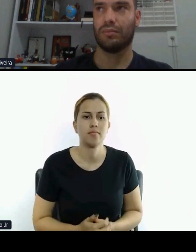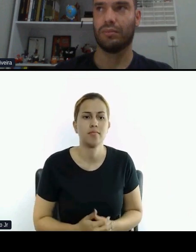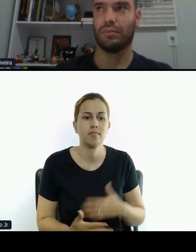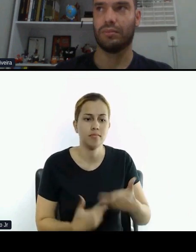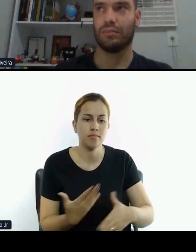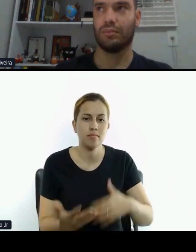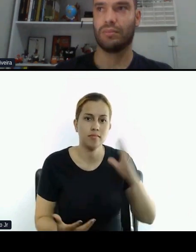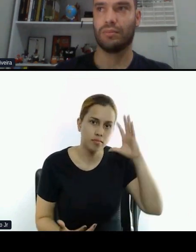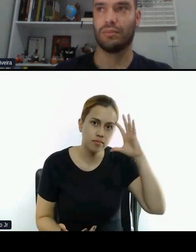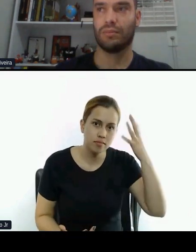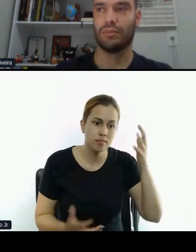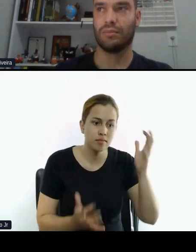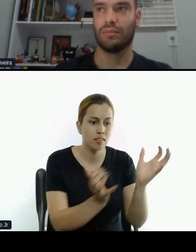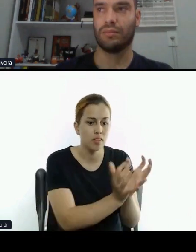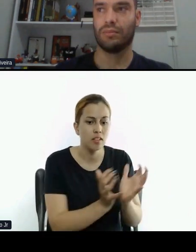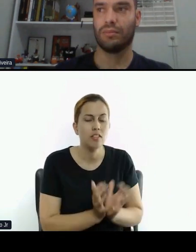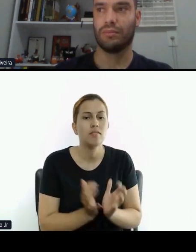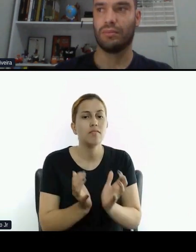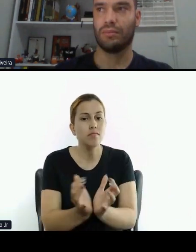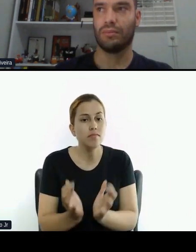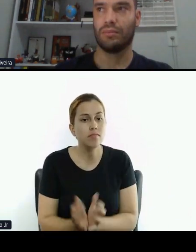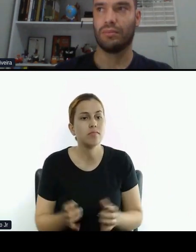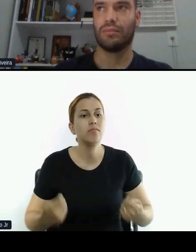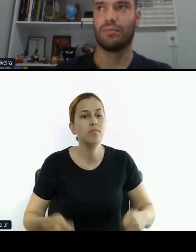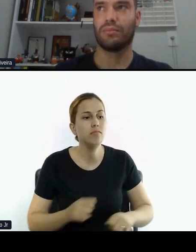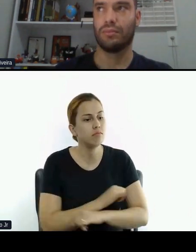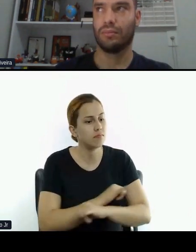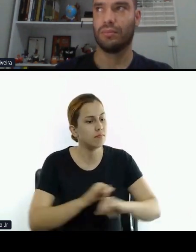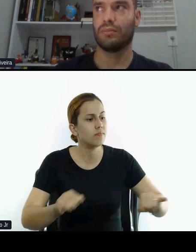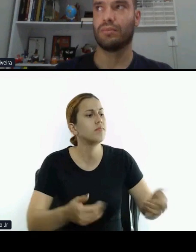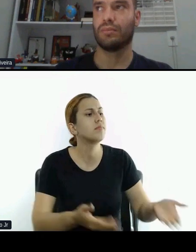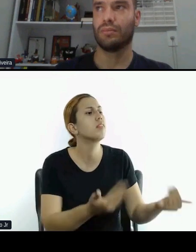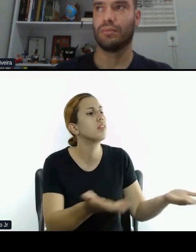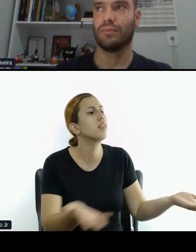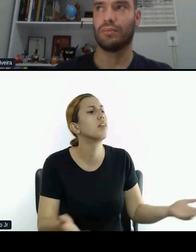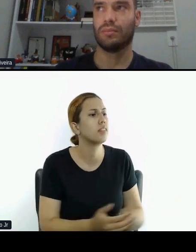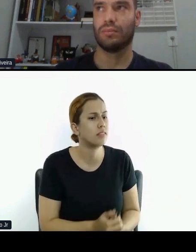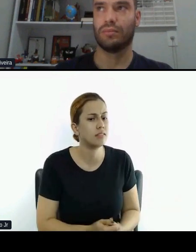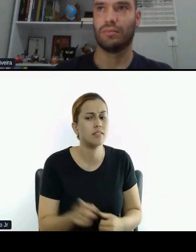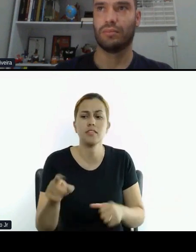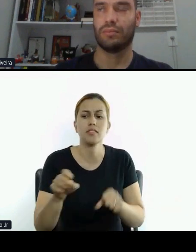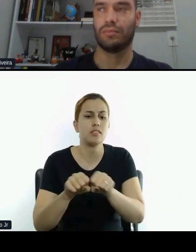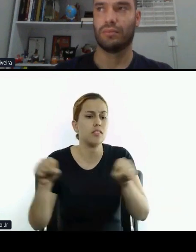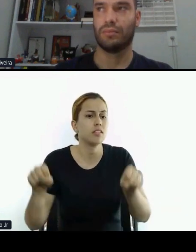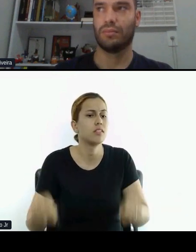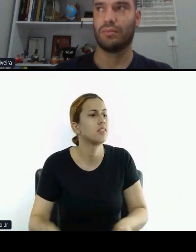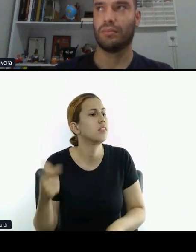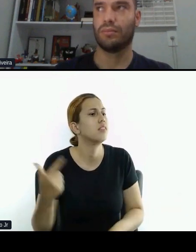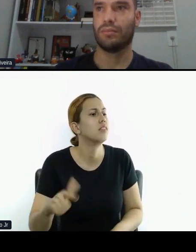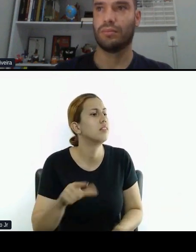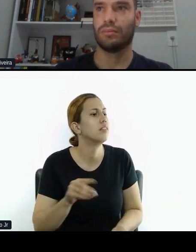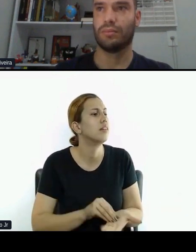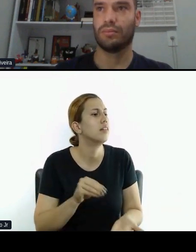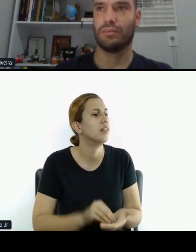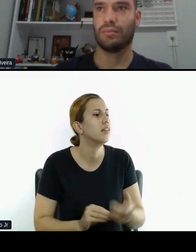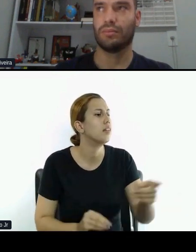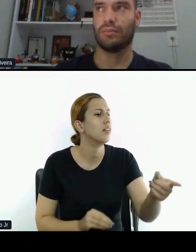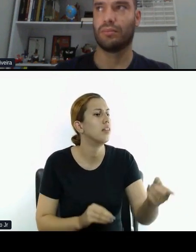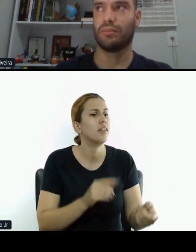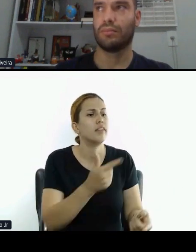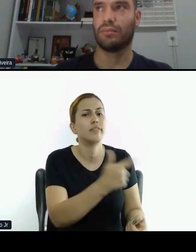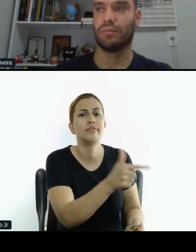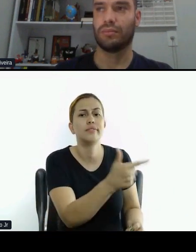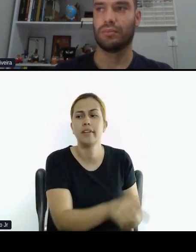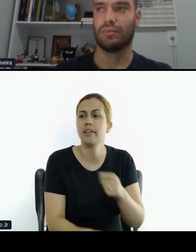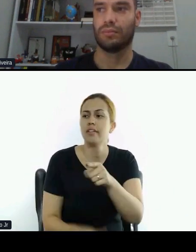entidades aí precisam começar a cobrar, denunciar, apontar, olha, esse sistema aqui não é acessível, esse outro aqui não permite